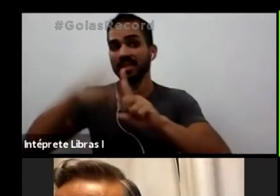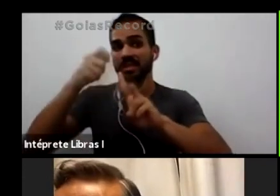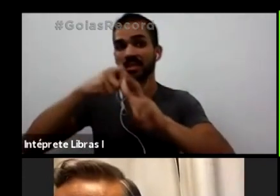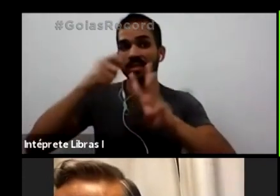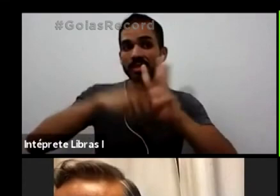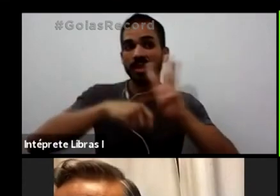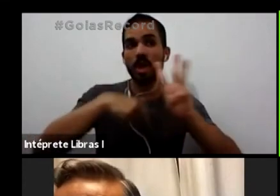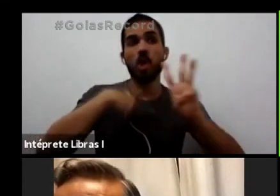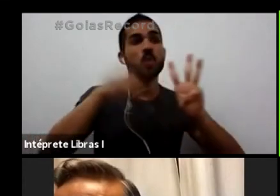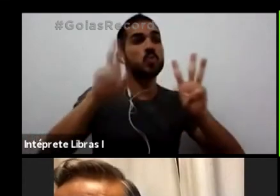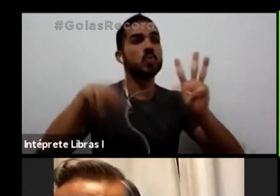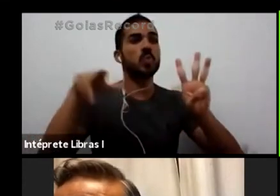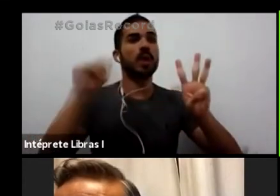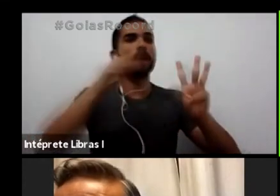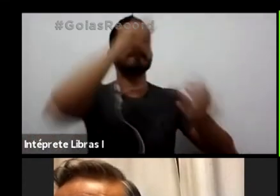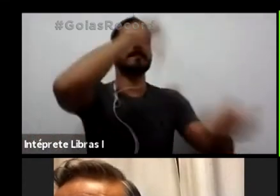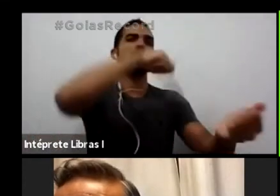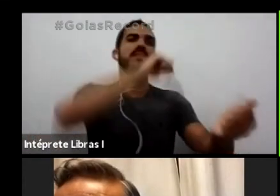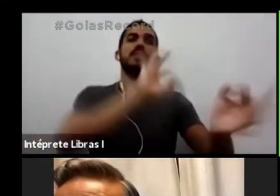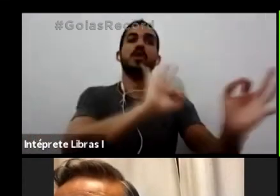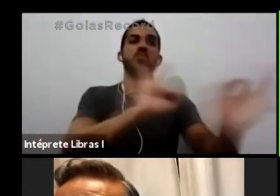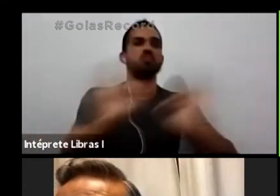e nunca perdi nenhum paciente então tem tratamento